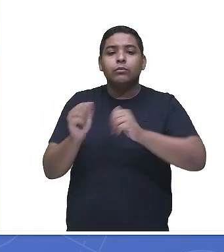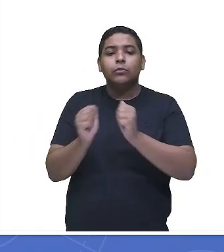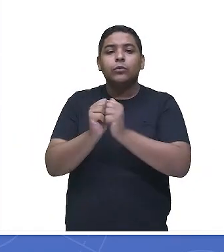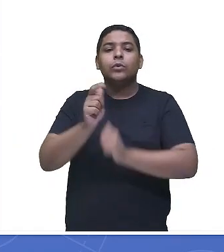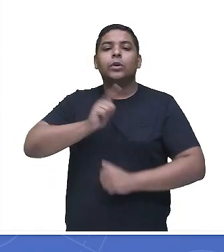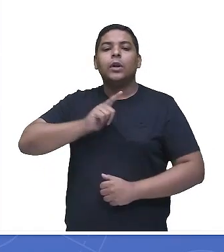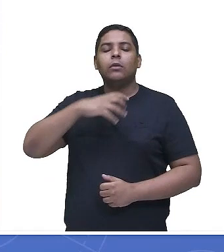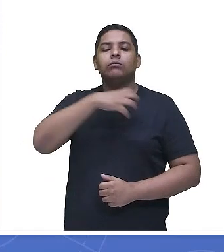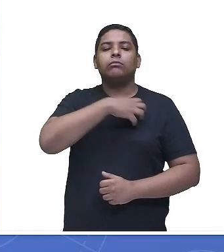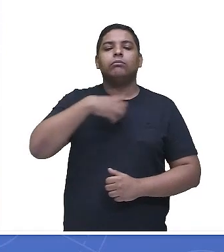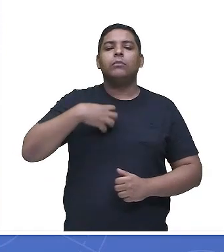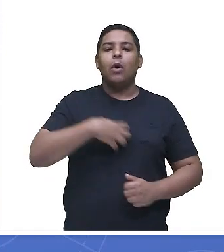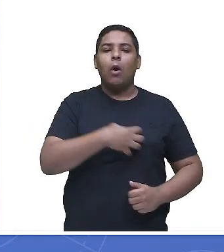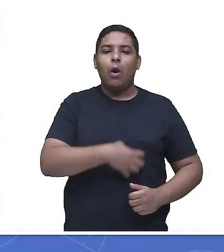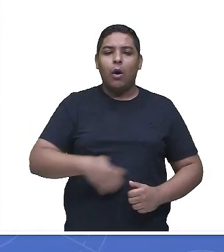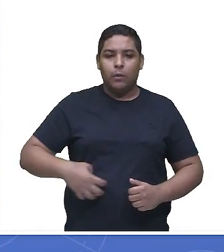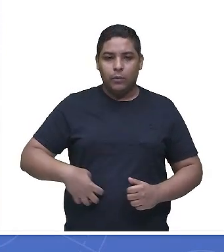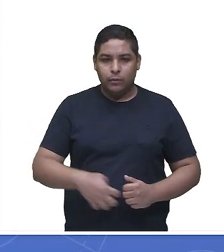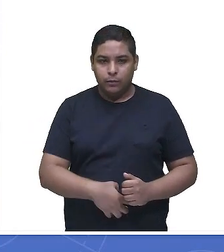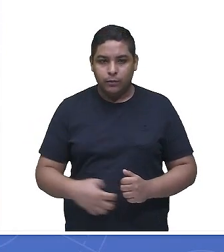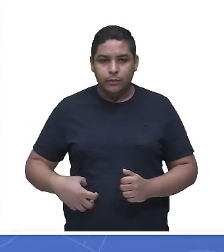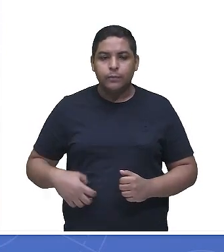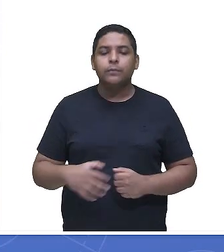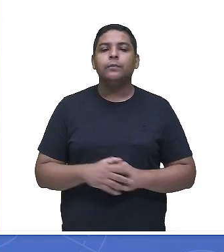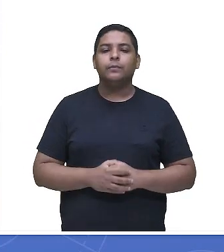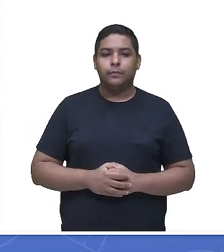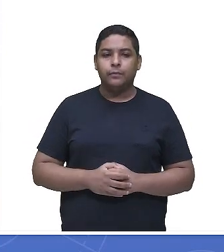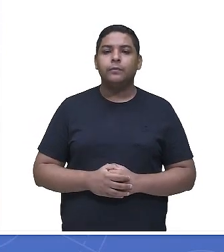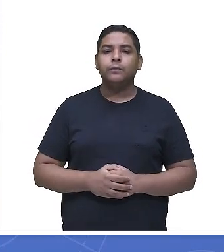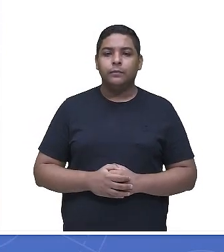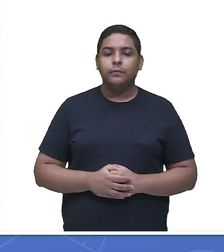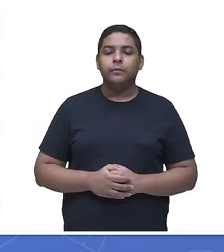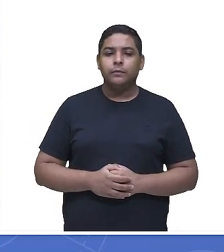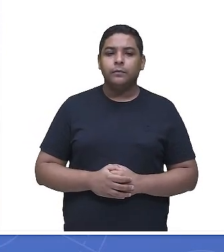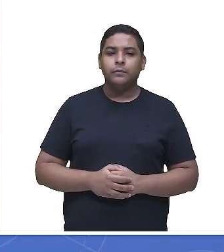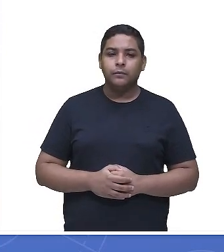imagem, eu tenho um órgão, a reunião de tecidos, ok?